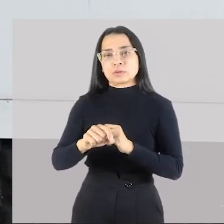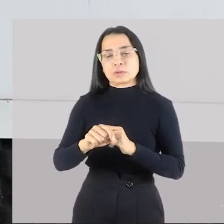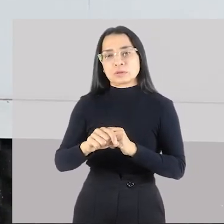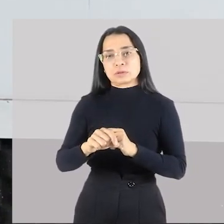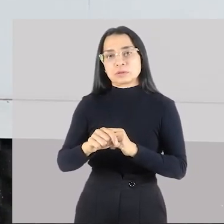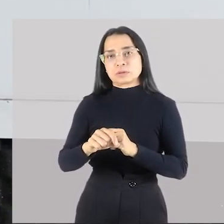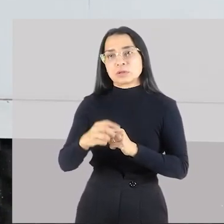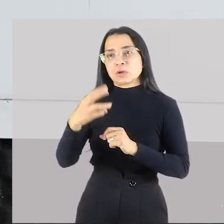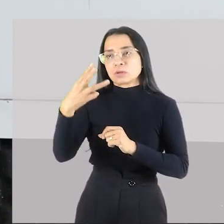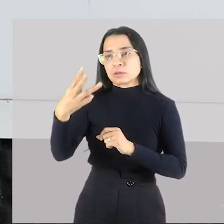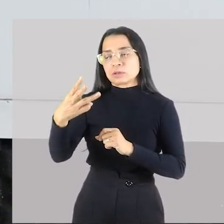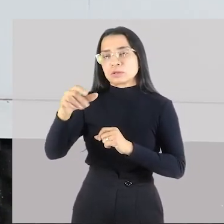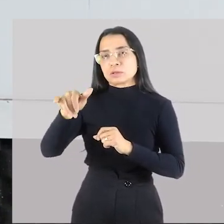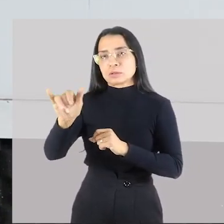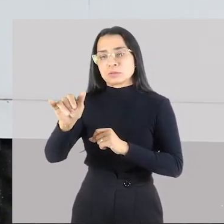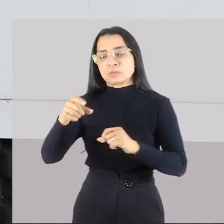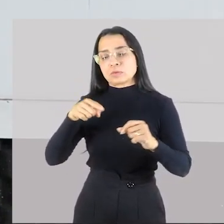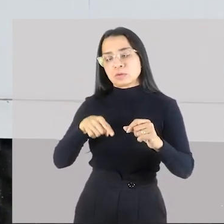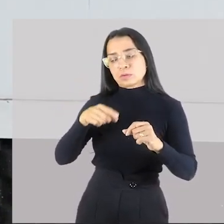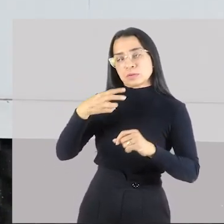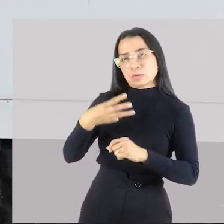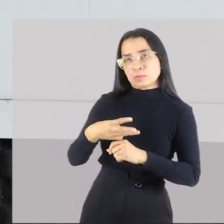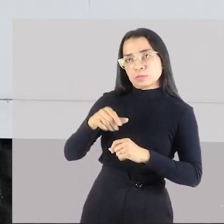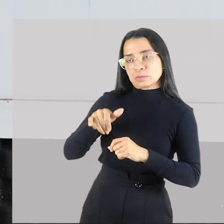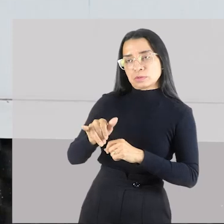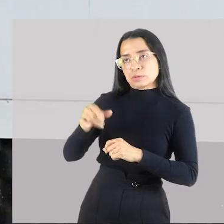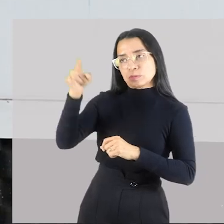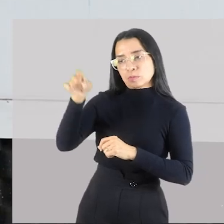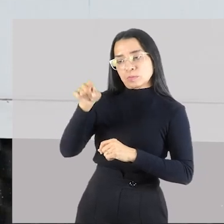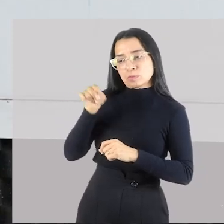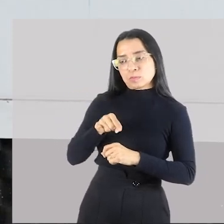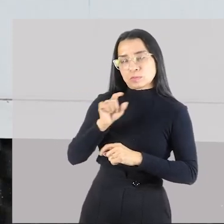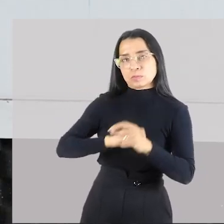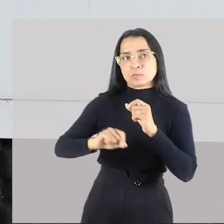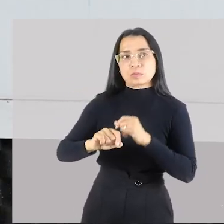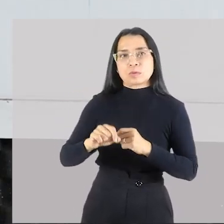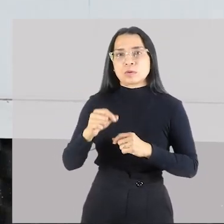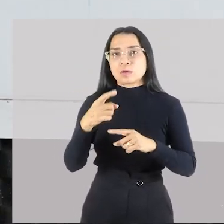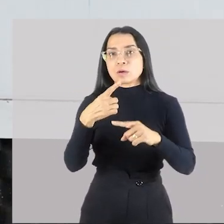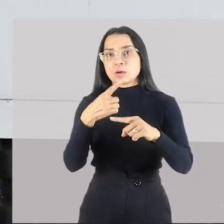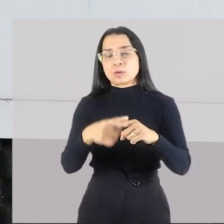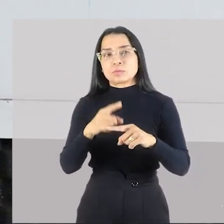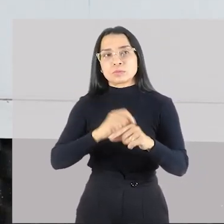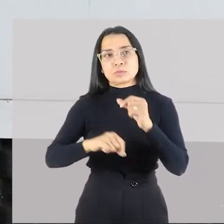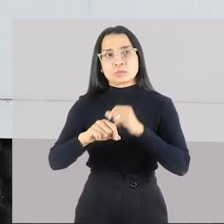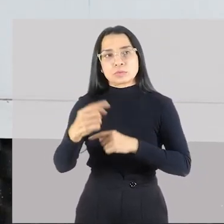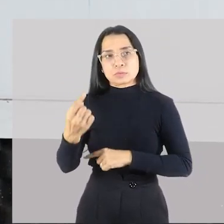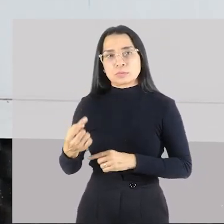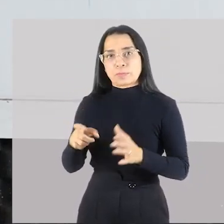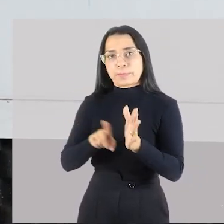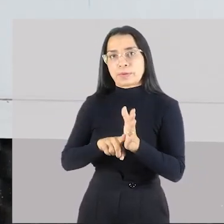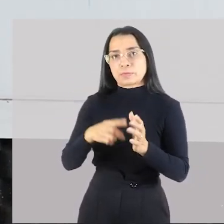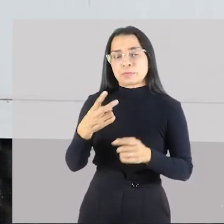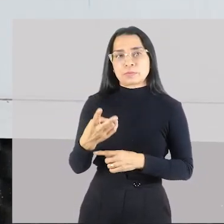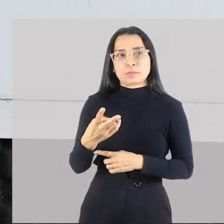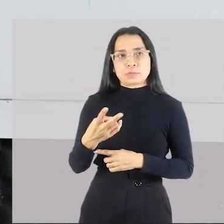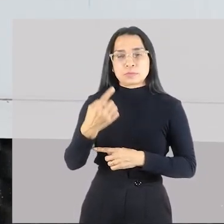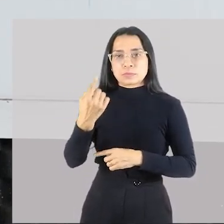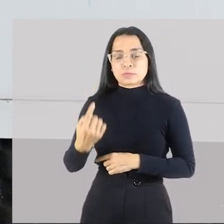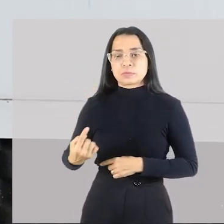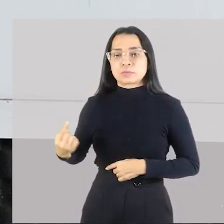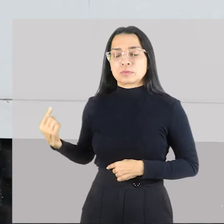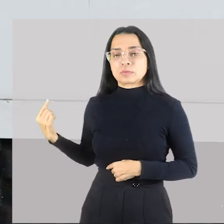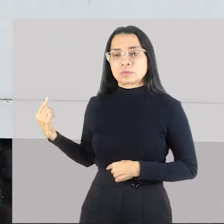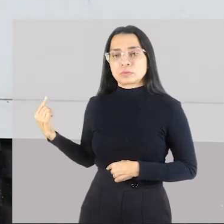cancelar com menos 3y. Tanto faz. Eu vou multiplicar essa aqui por de baixo por menos 2.